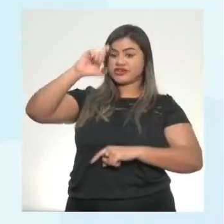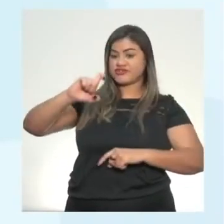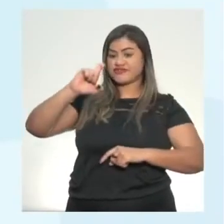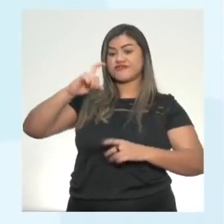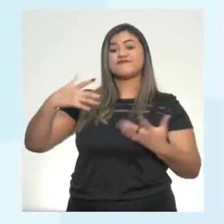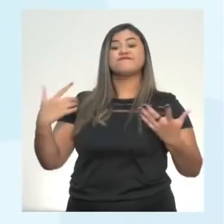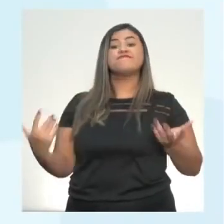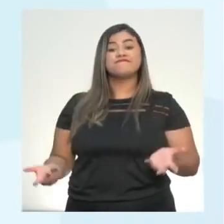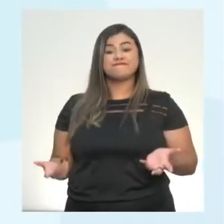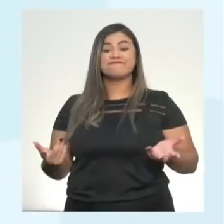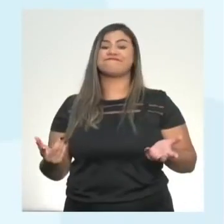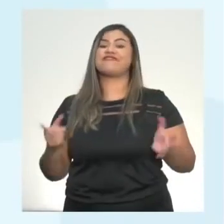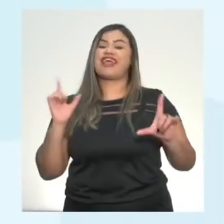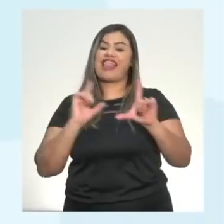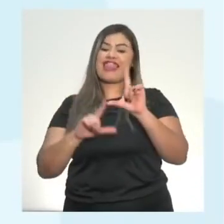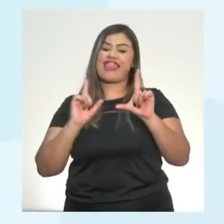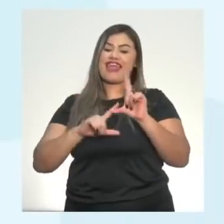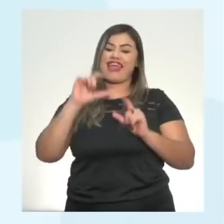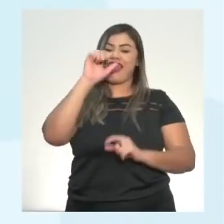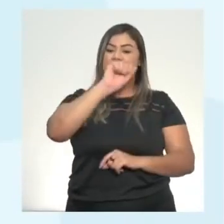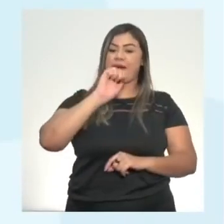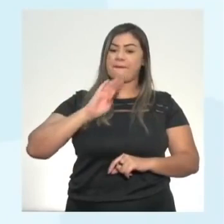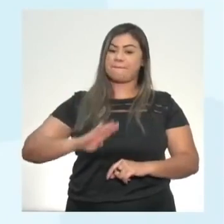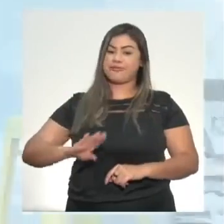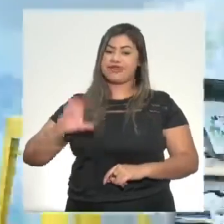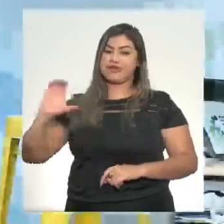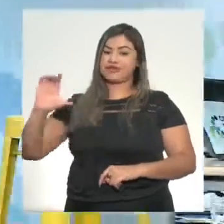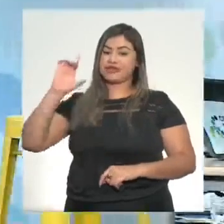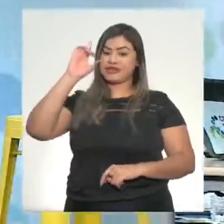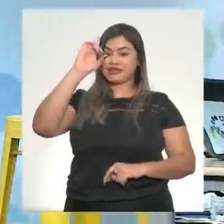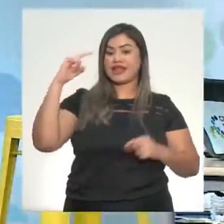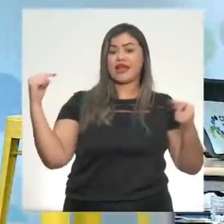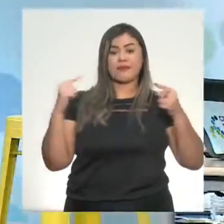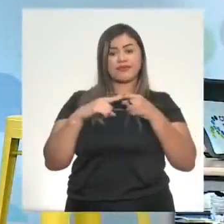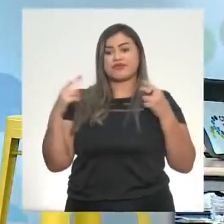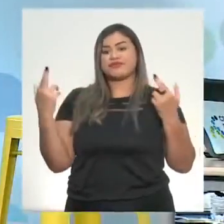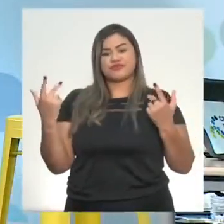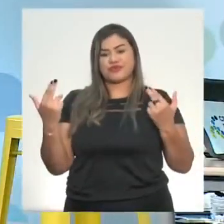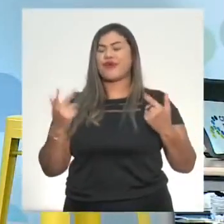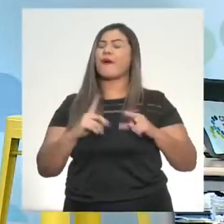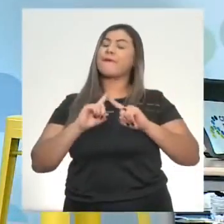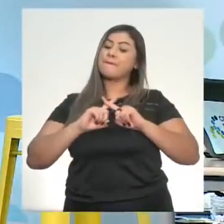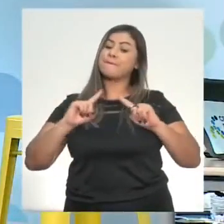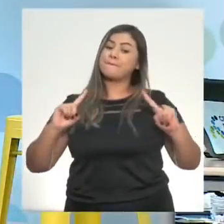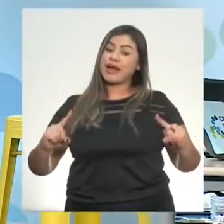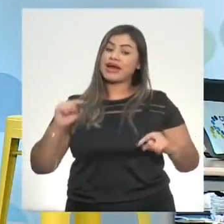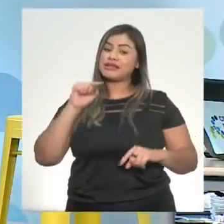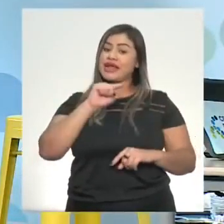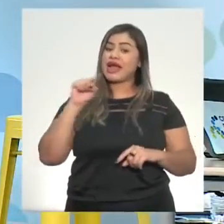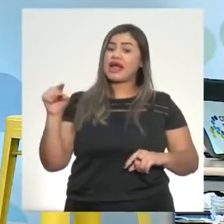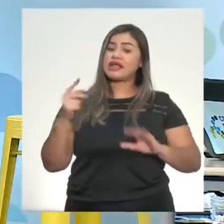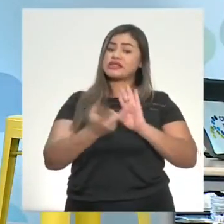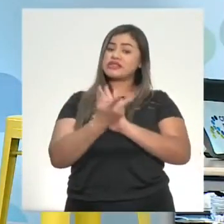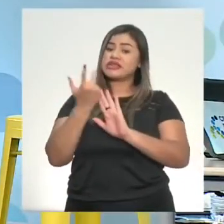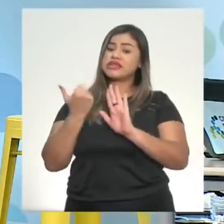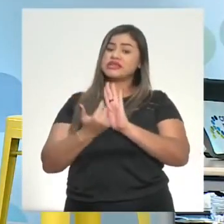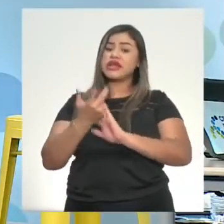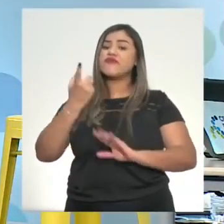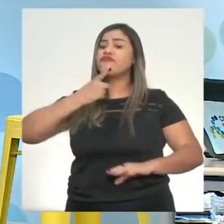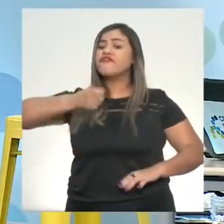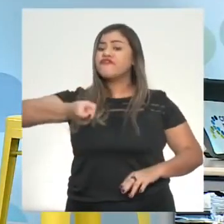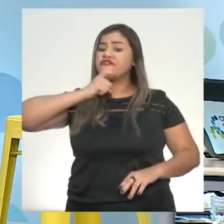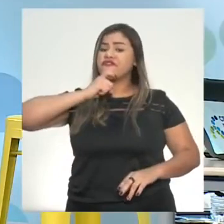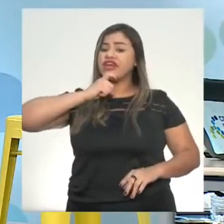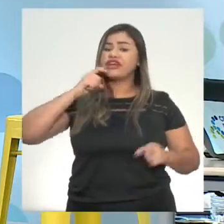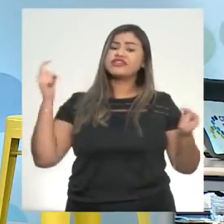X. As letras A, B, C e D são as mesmas. Porém, se a figura verde